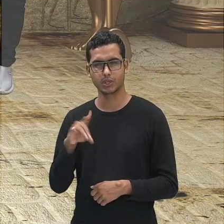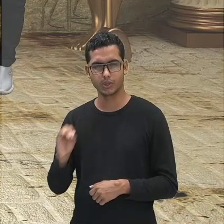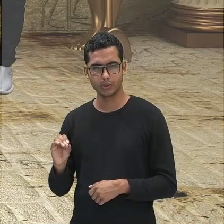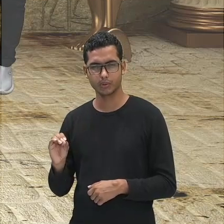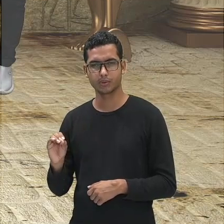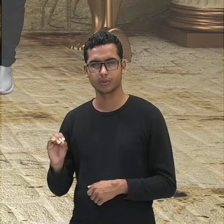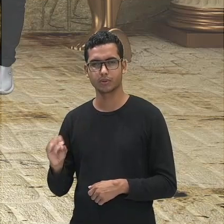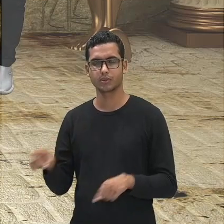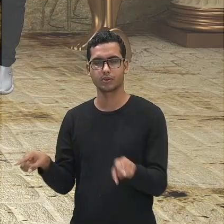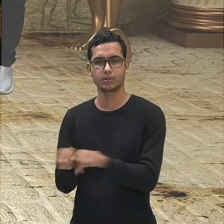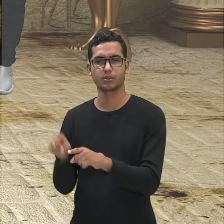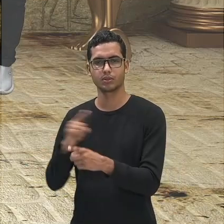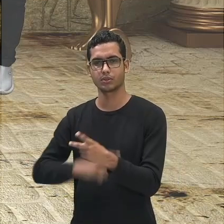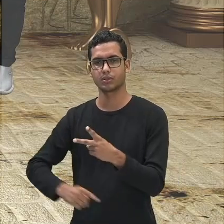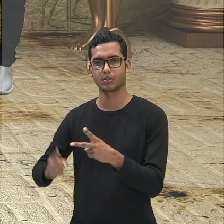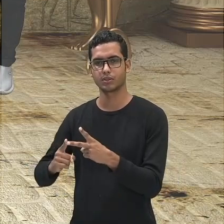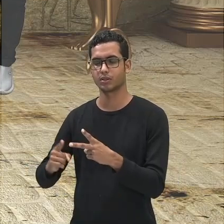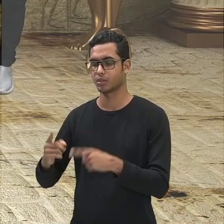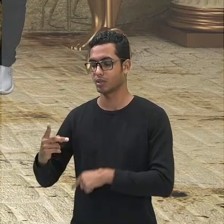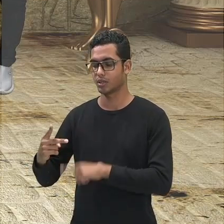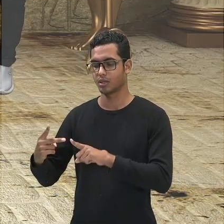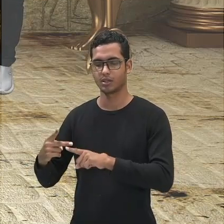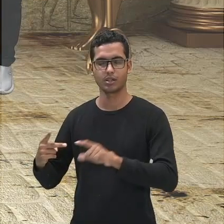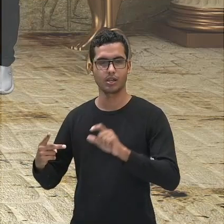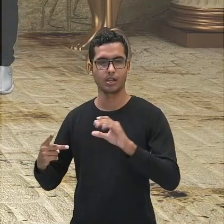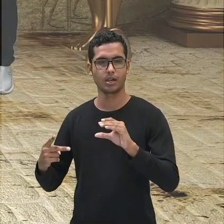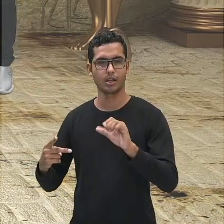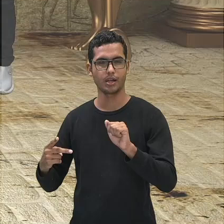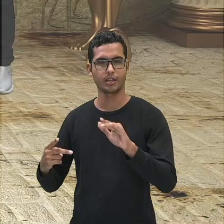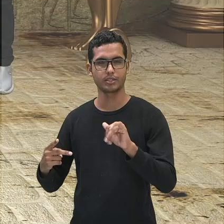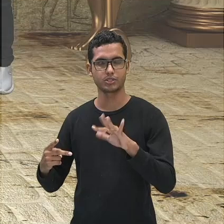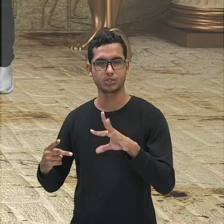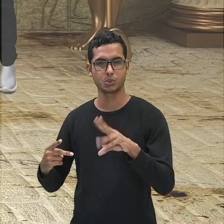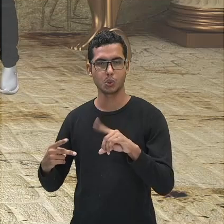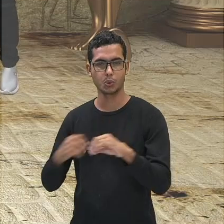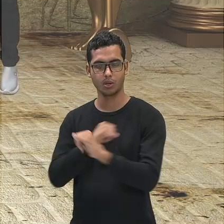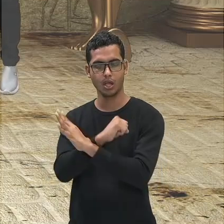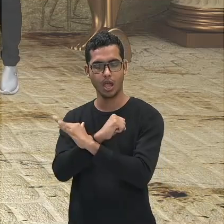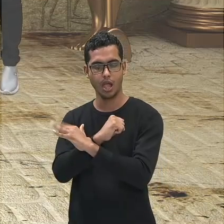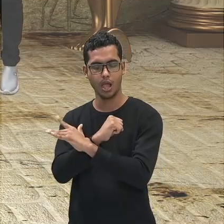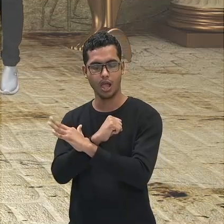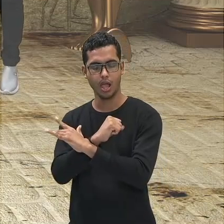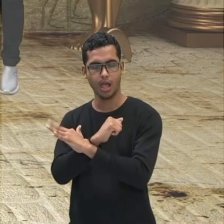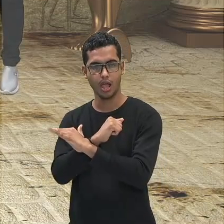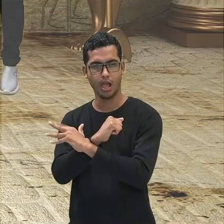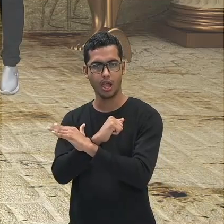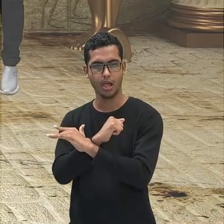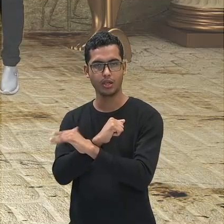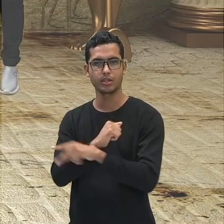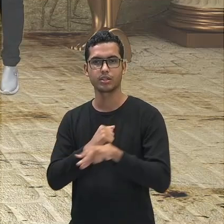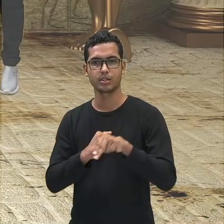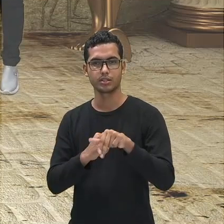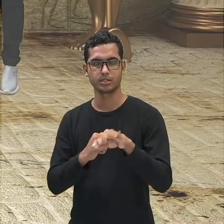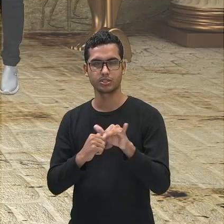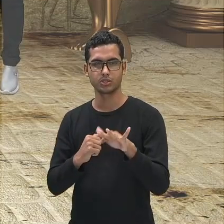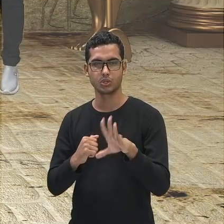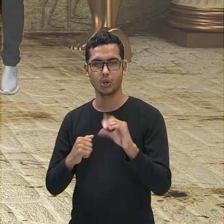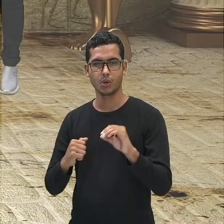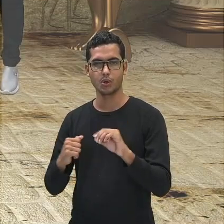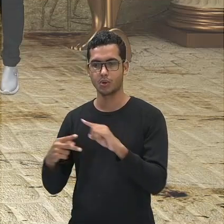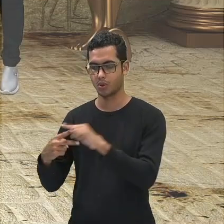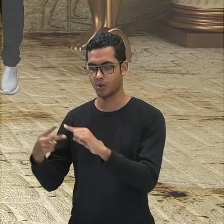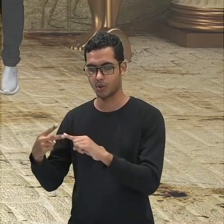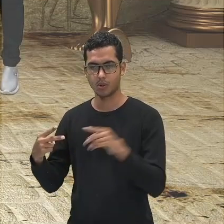contato com essa mistura, gente, aí ocorre reação química, tá? Tem